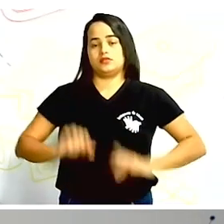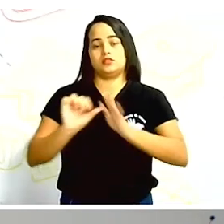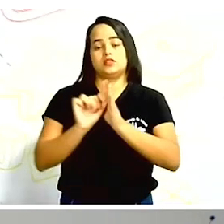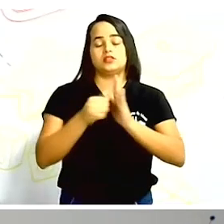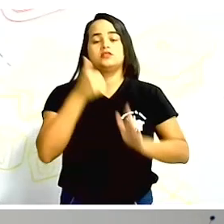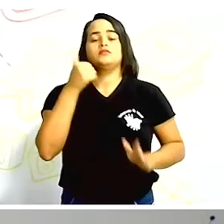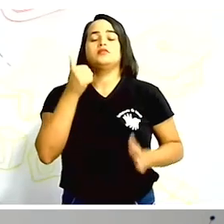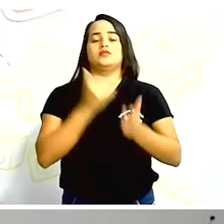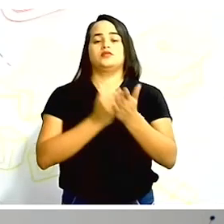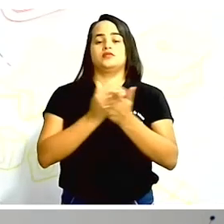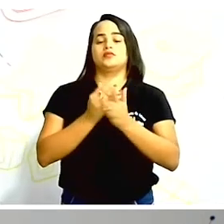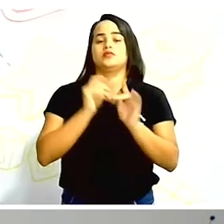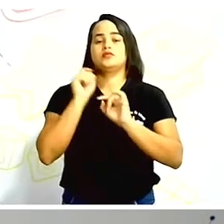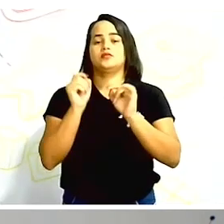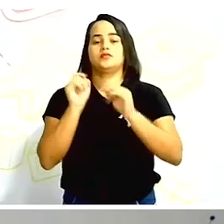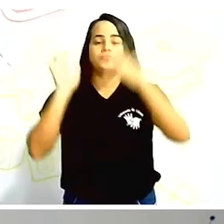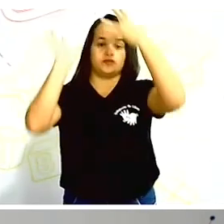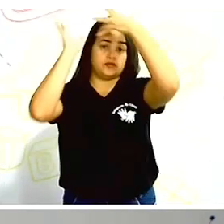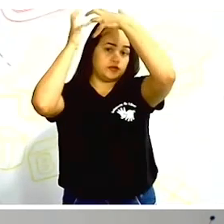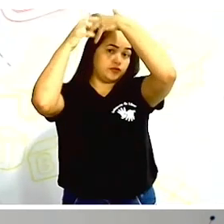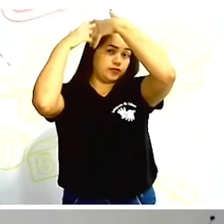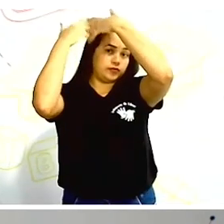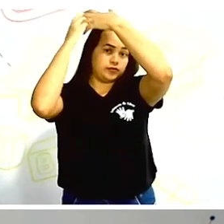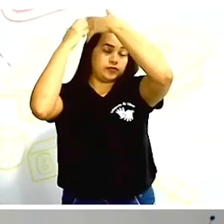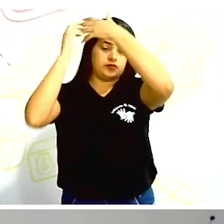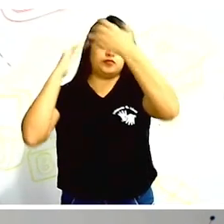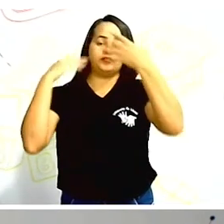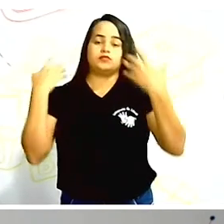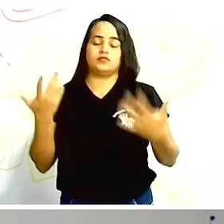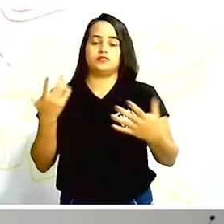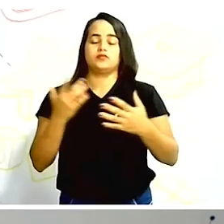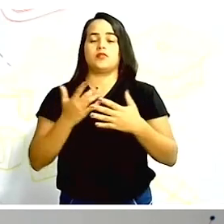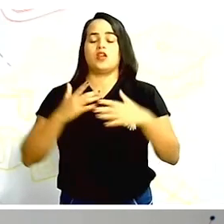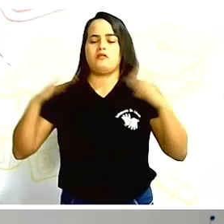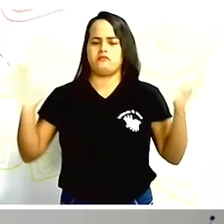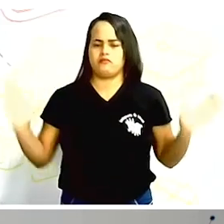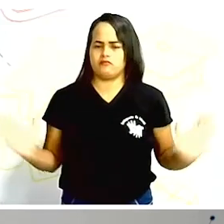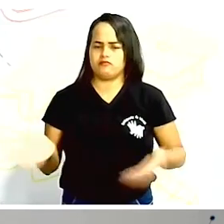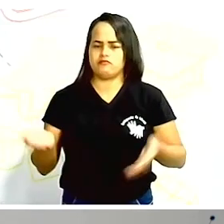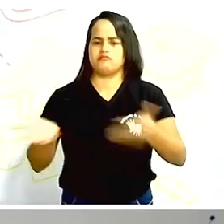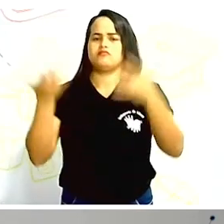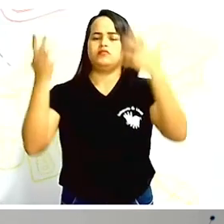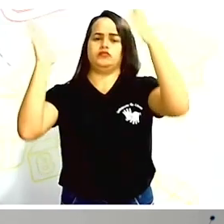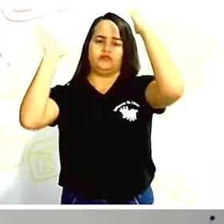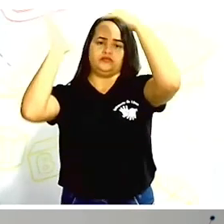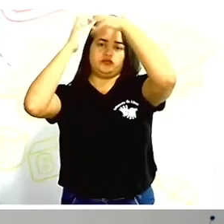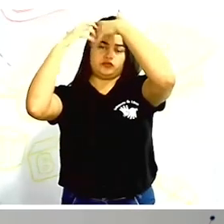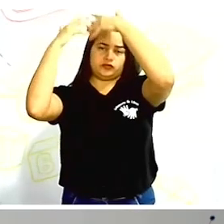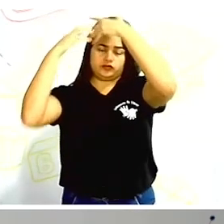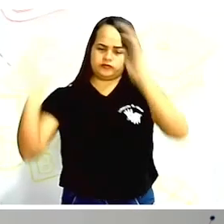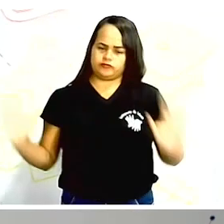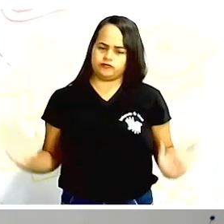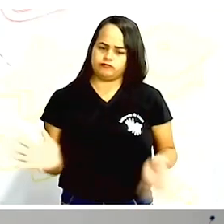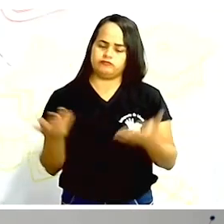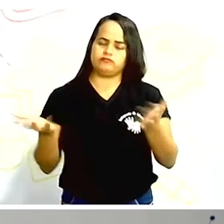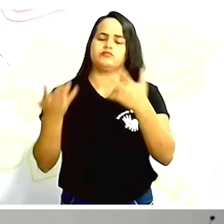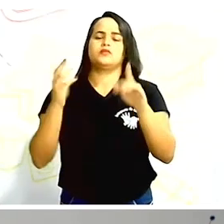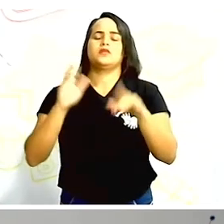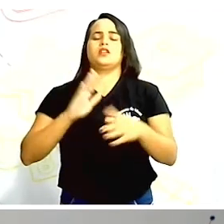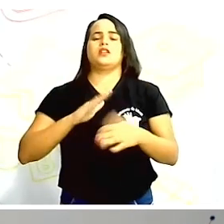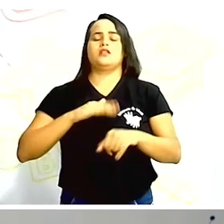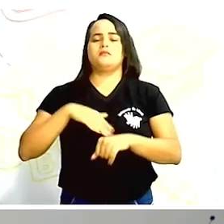vamos lá para começar pelo cérebro. No cérebro ela vai promover a motivação, o indivíduo vai ficar mais motivado, mais